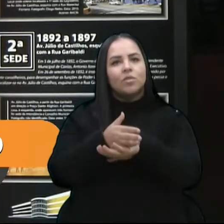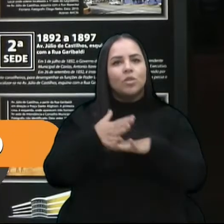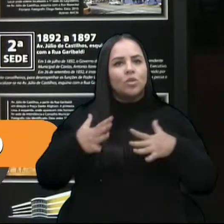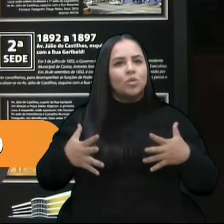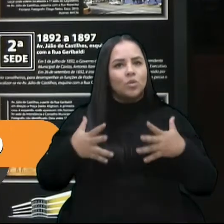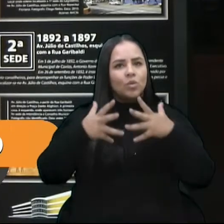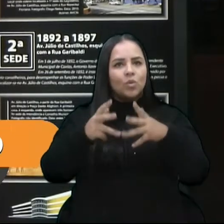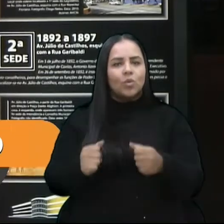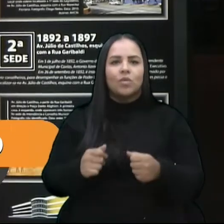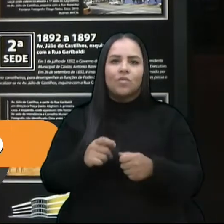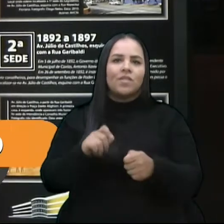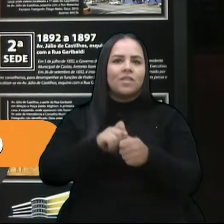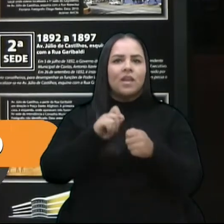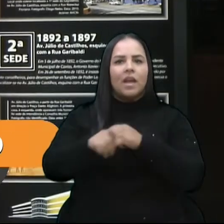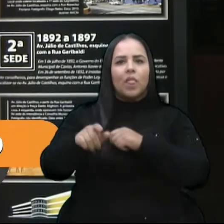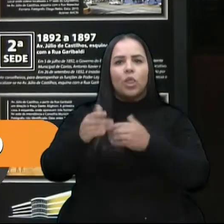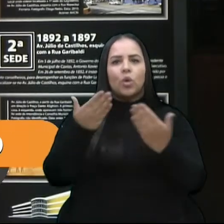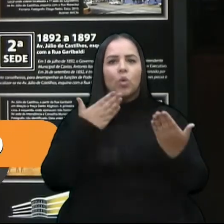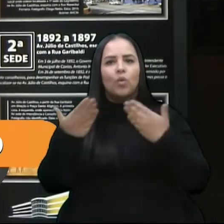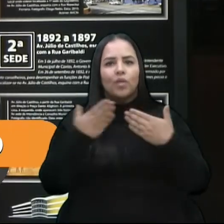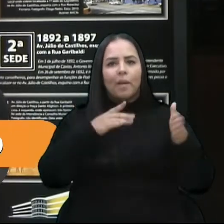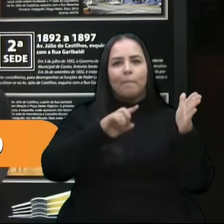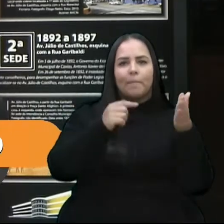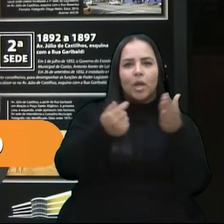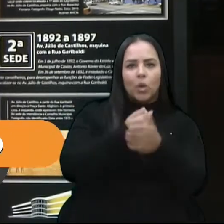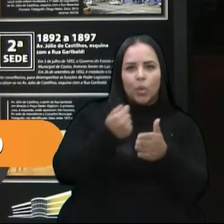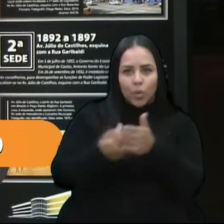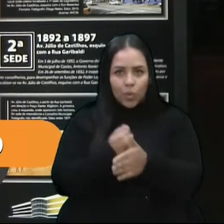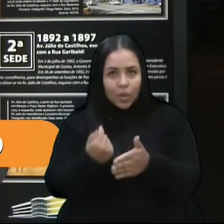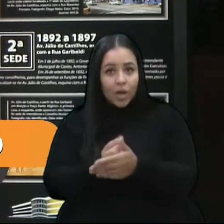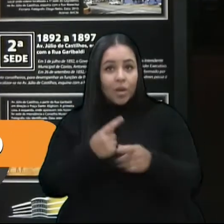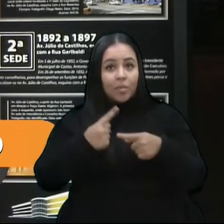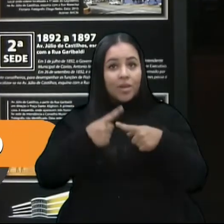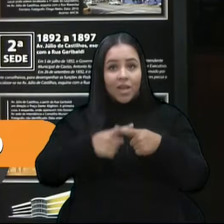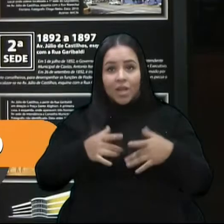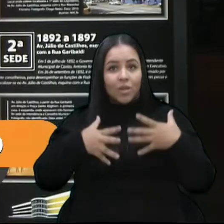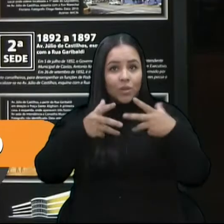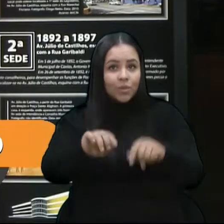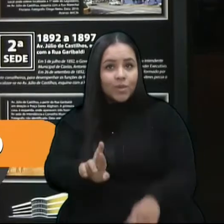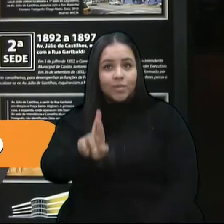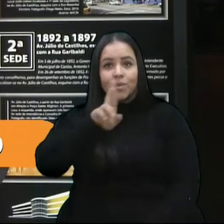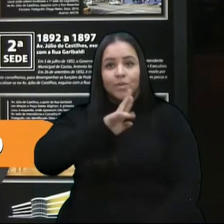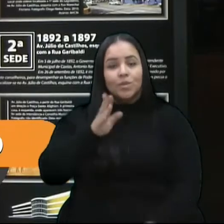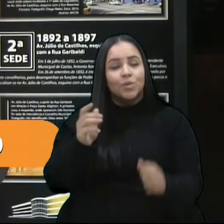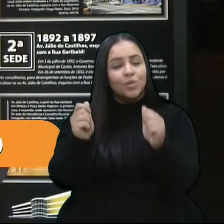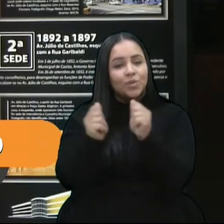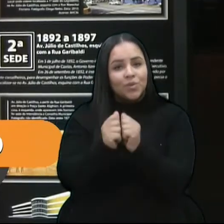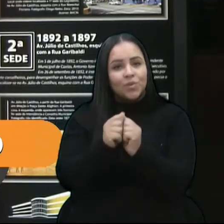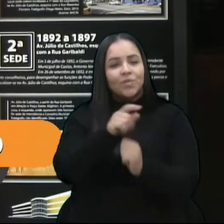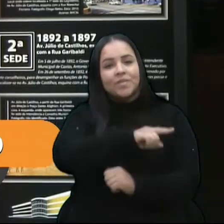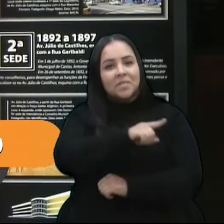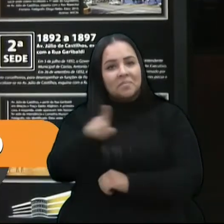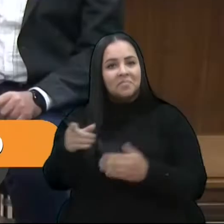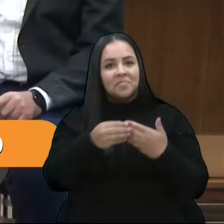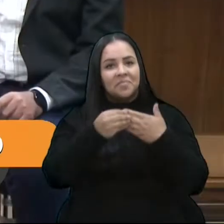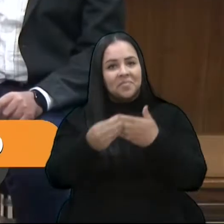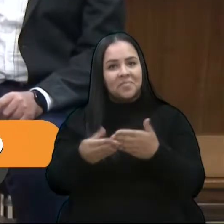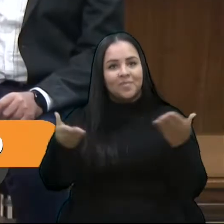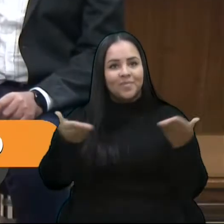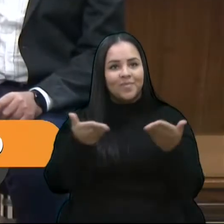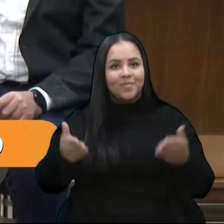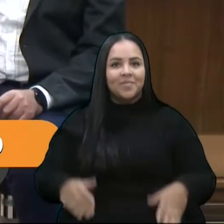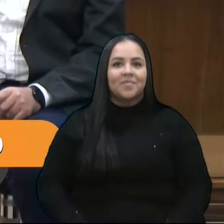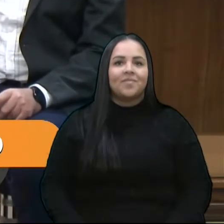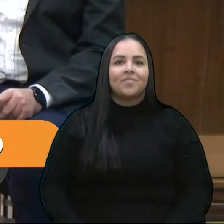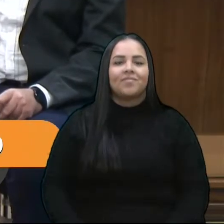façam seus questionamentos, colocações, porque todos aqui vão responder e interagir junto com quem nos acompanha neste momento. E é por isso que o